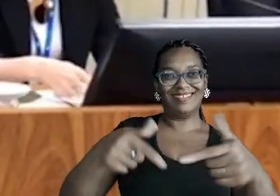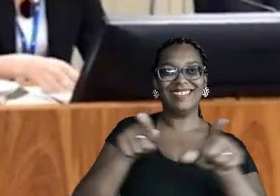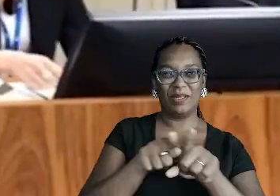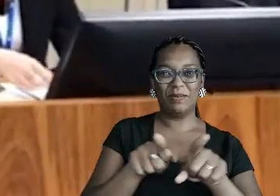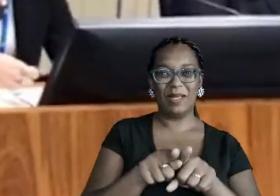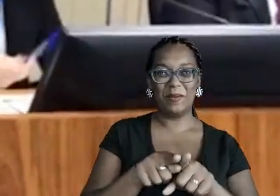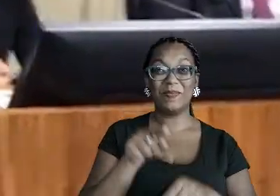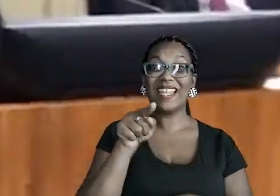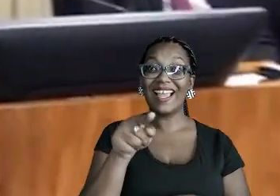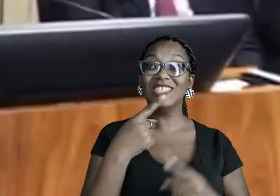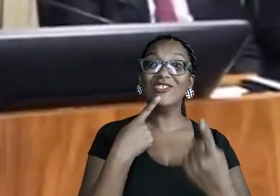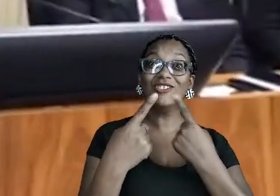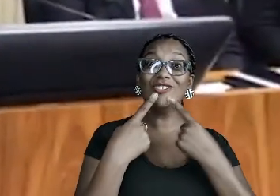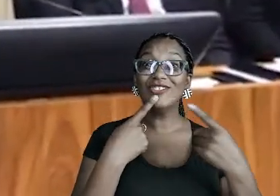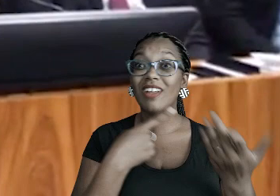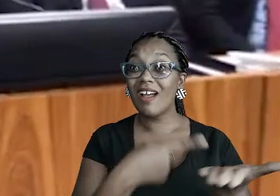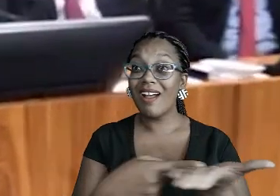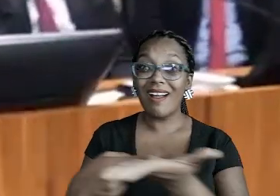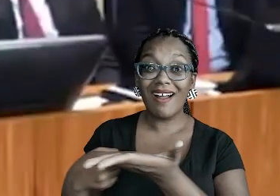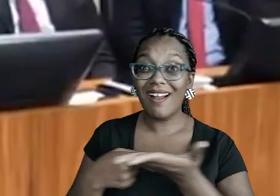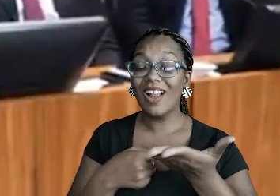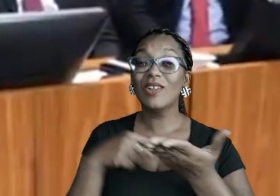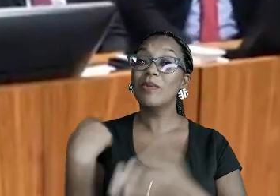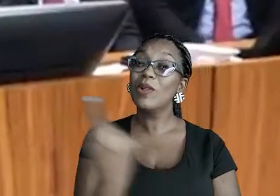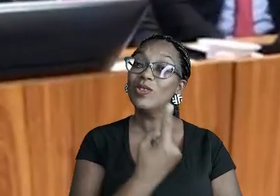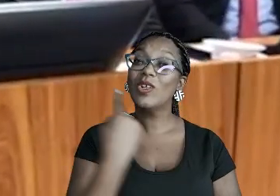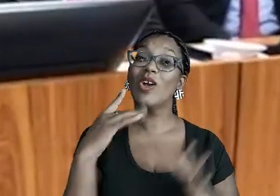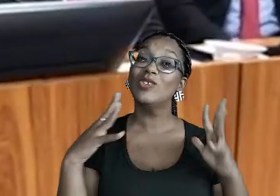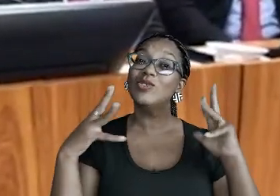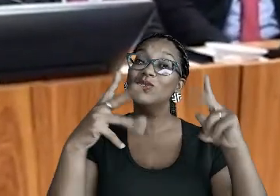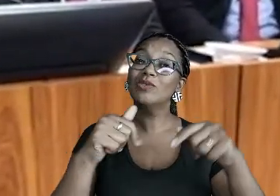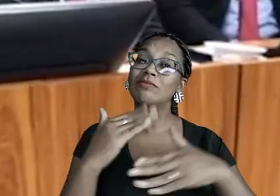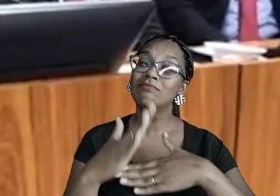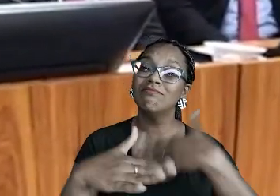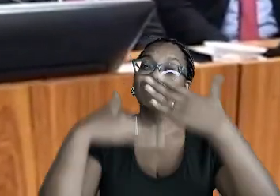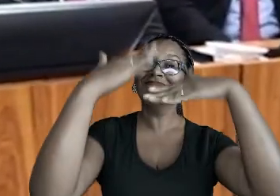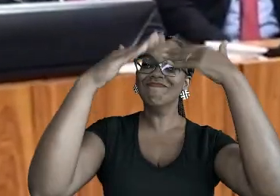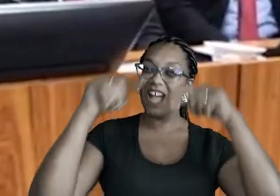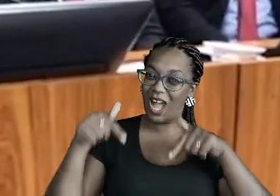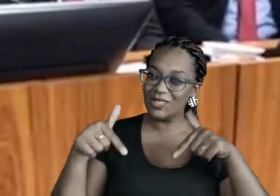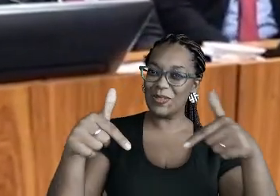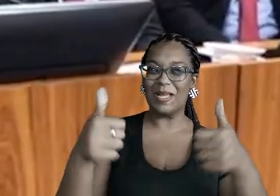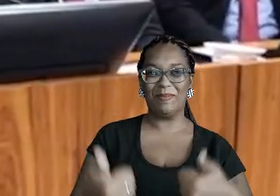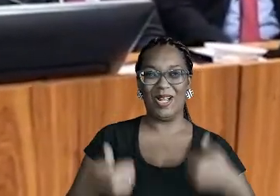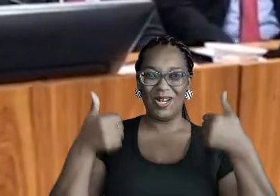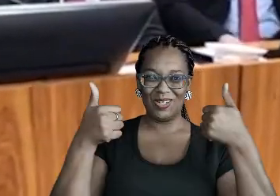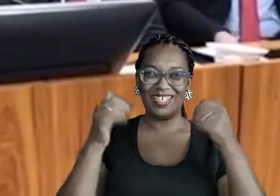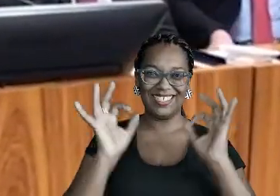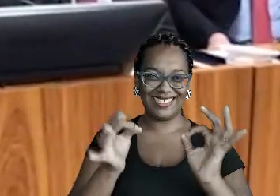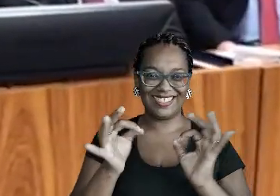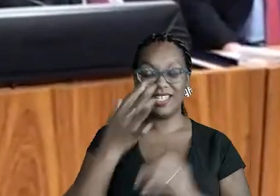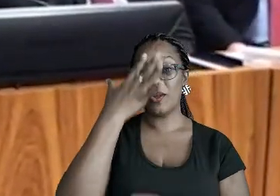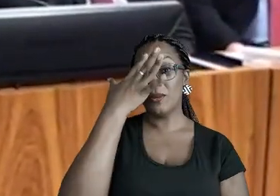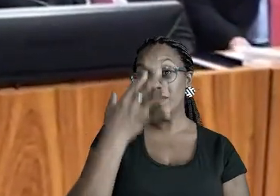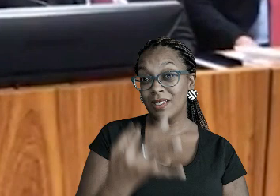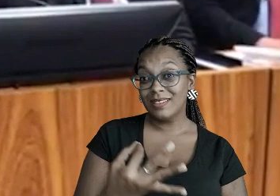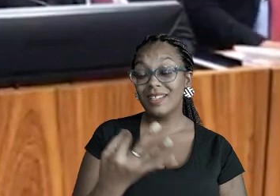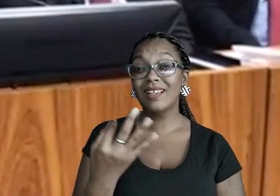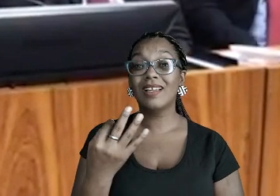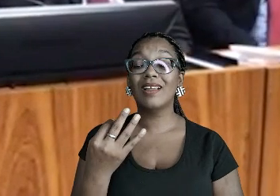e esse diálogo faz com que todos nós possamos crescer e atuar melhor né compreendendo